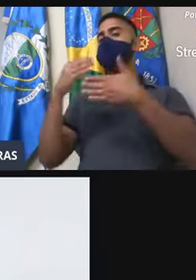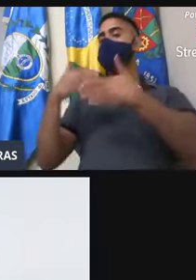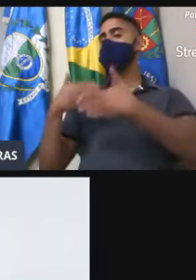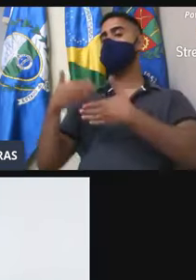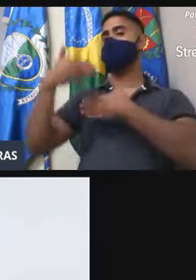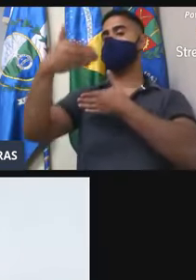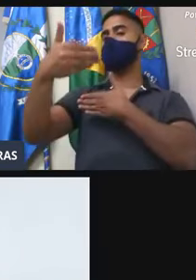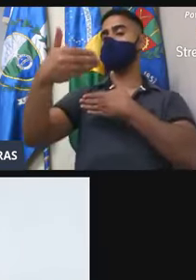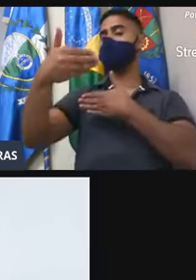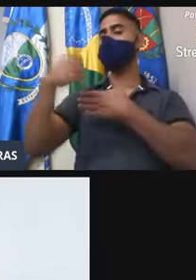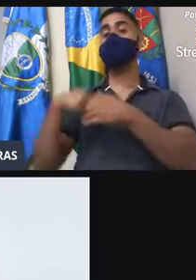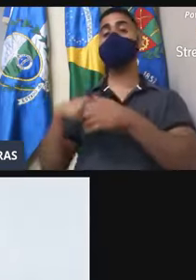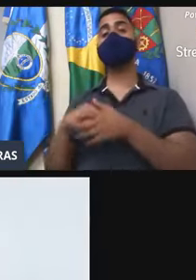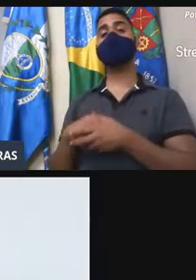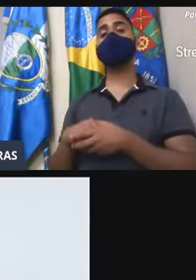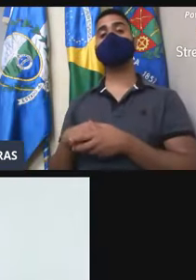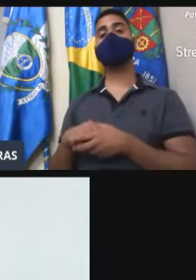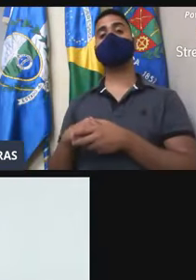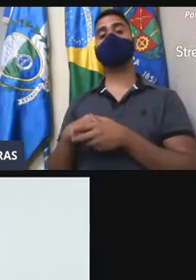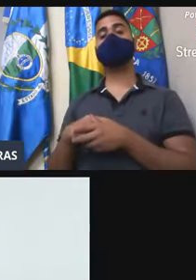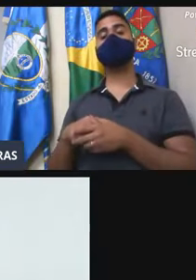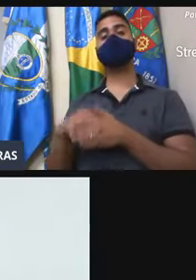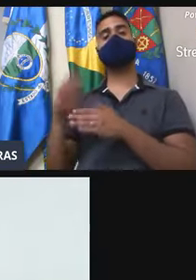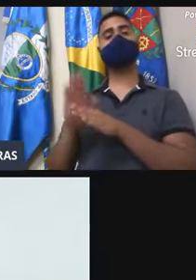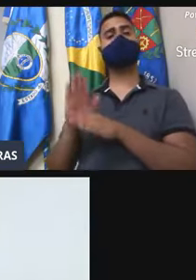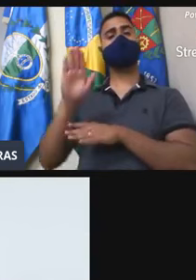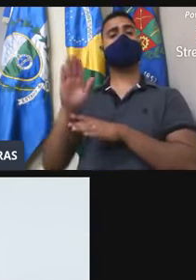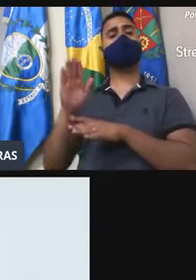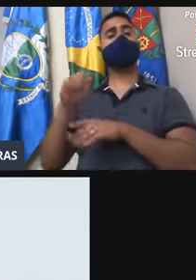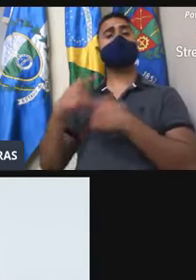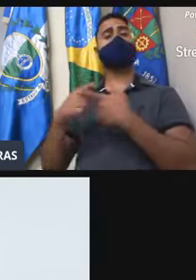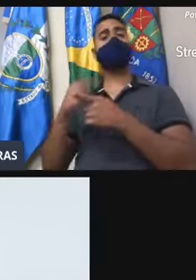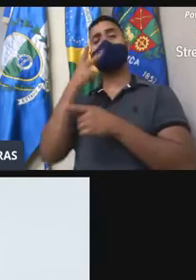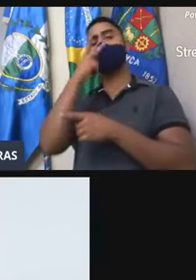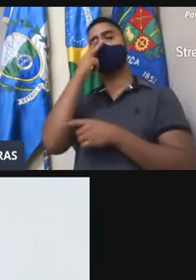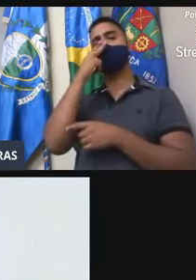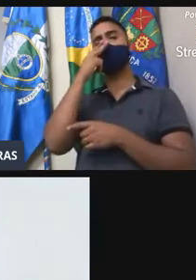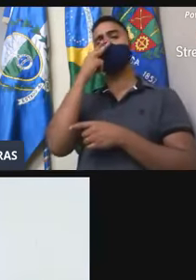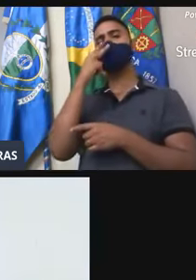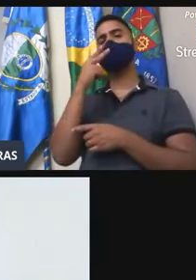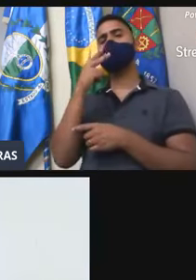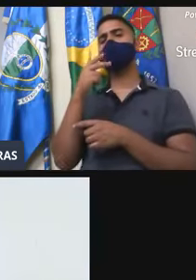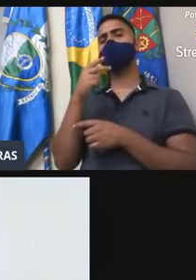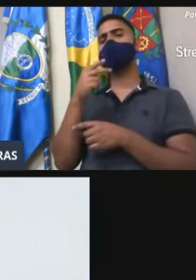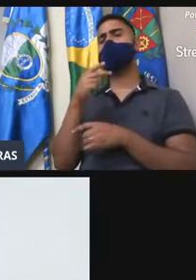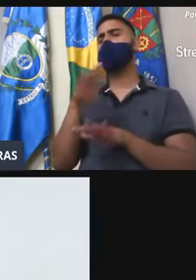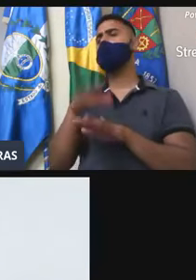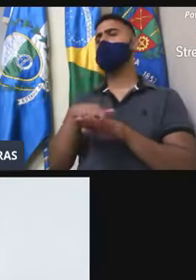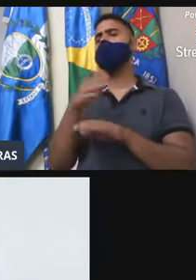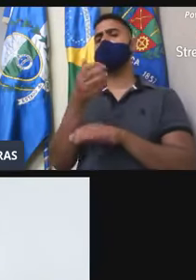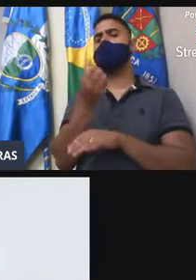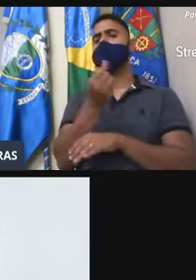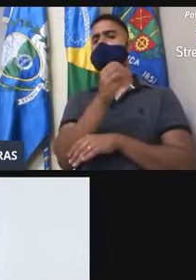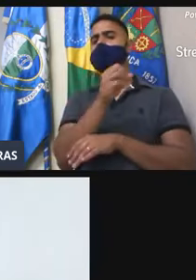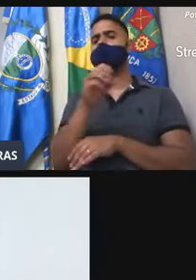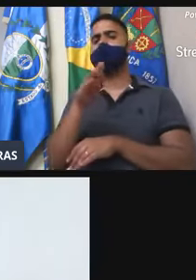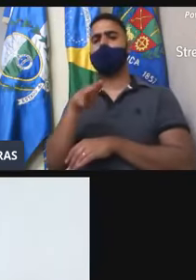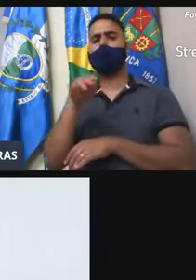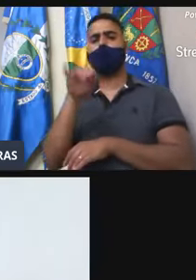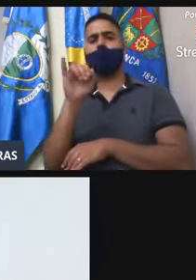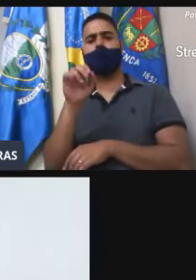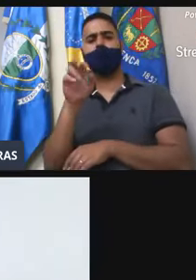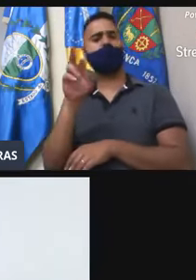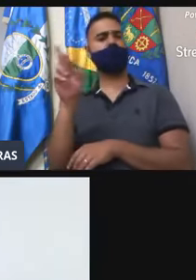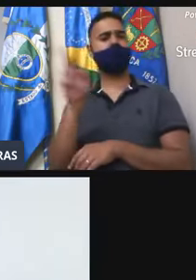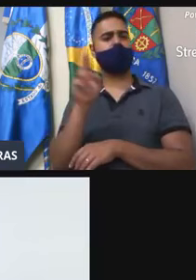frente nesse quesito, porque parece que vai ser o investimento do século, são mais de 600 bilhões de reais